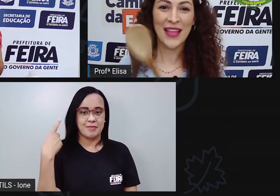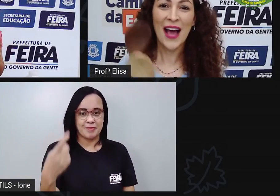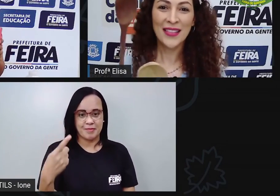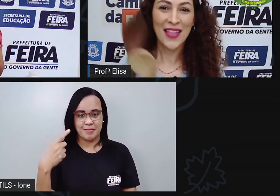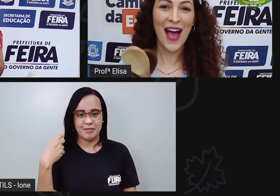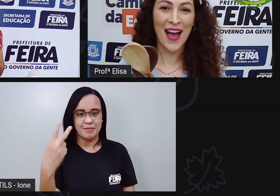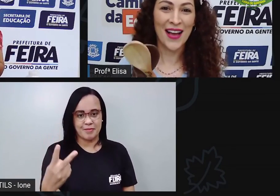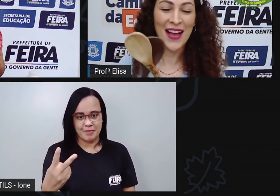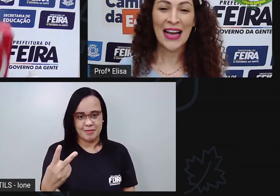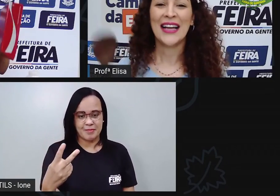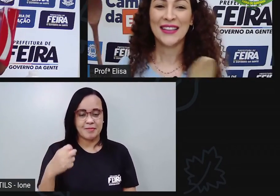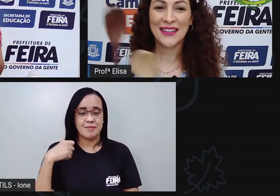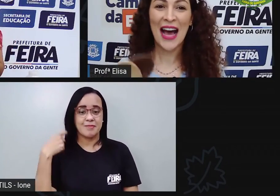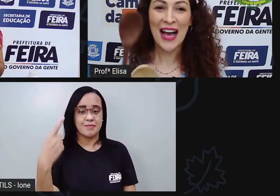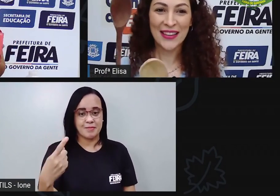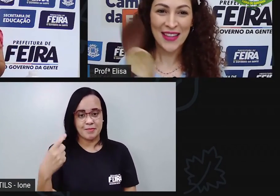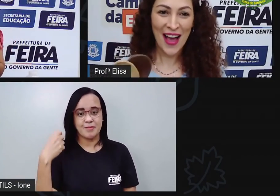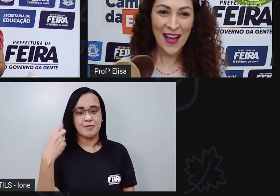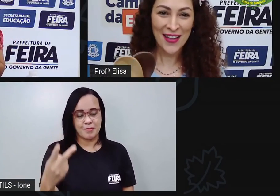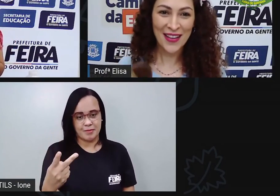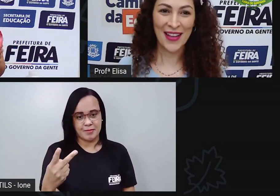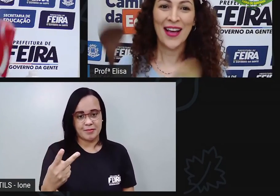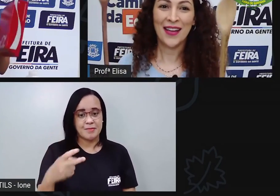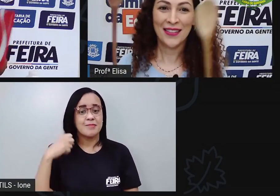tá tá tá tá